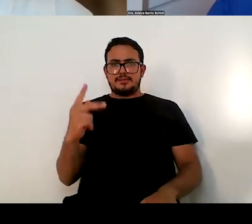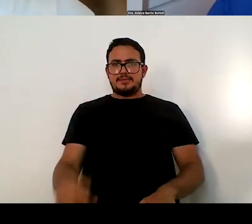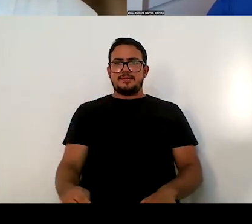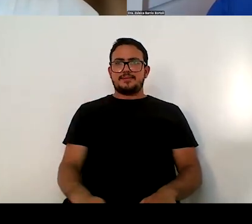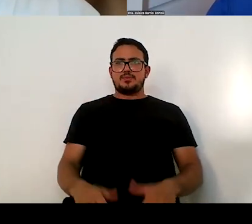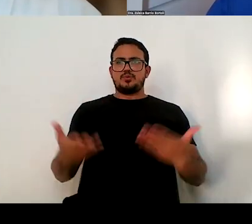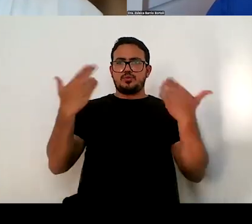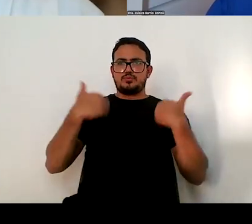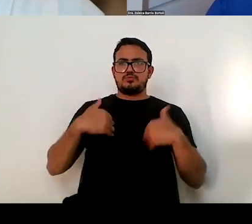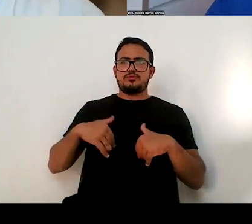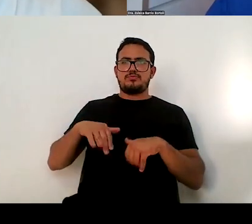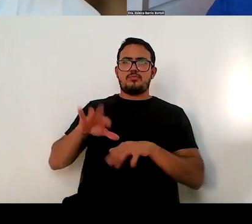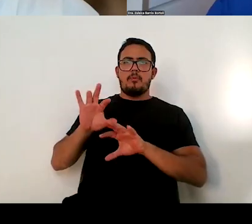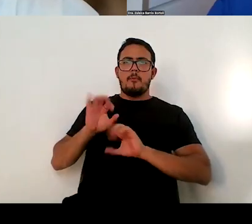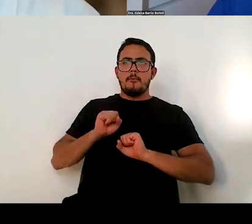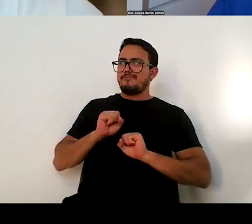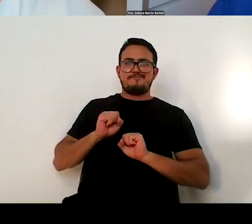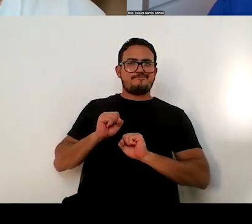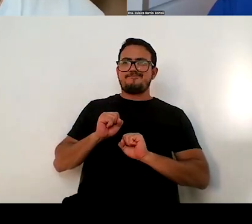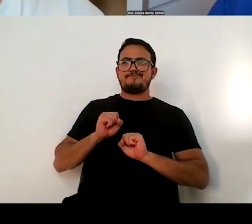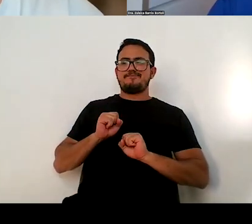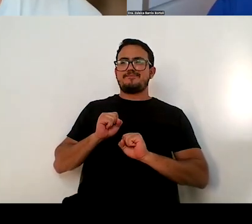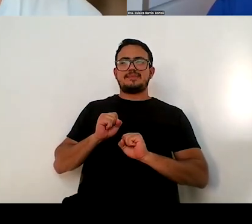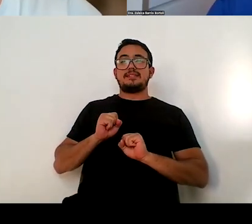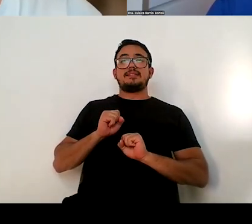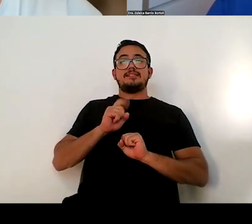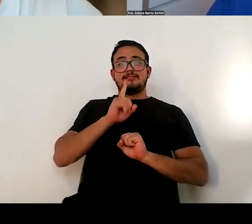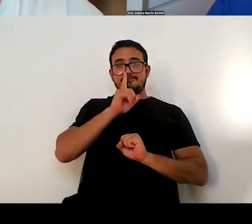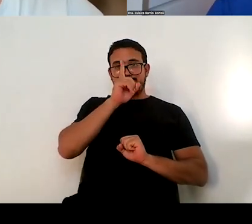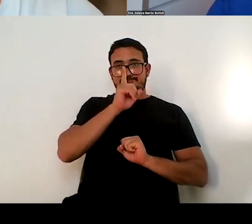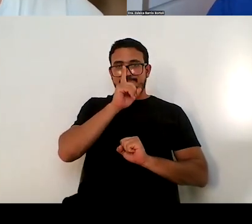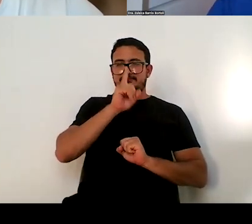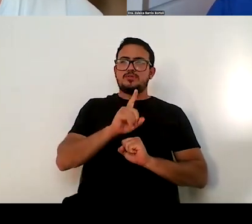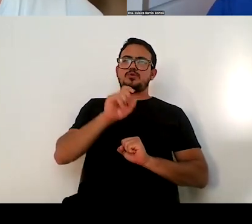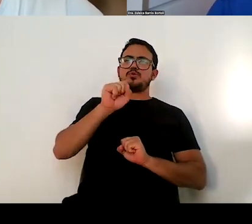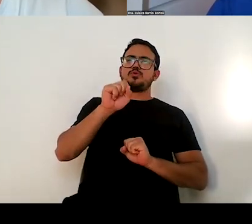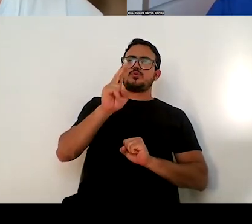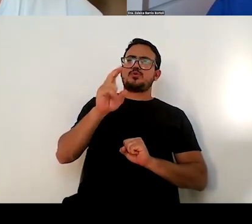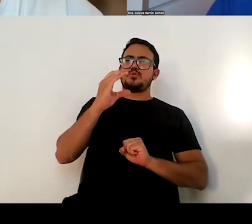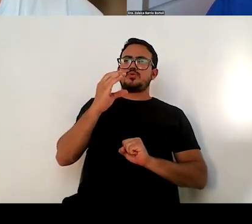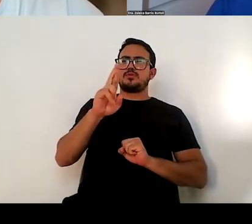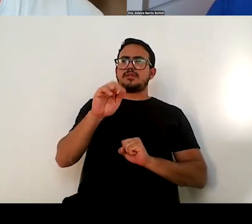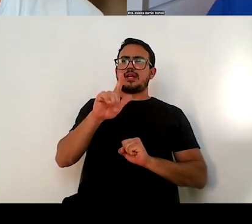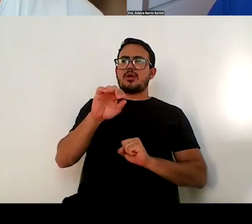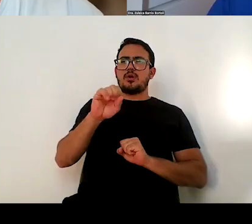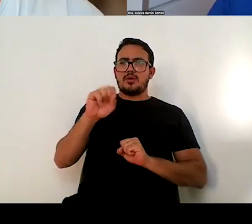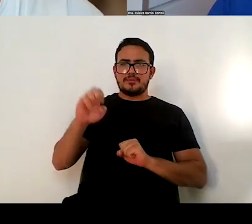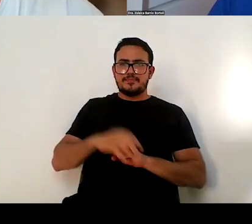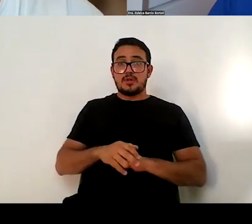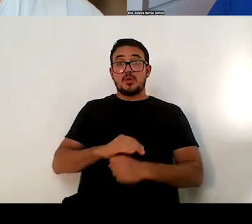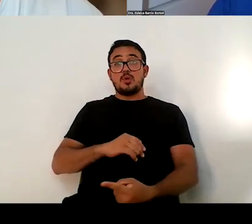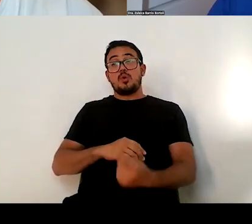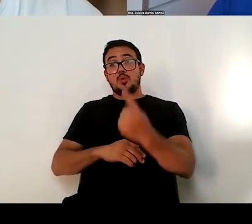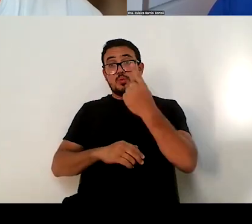ele realmente solta mais gases, tá? A sucralose também está relacionada à desbiose. O único adoçante que ainda não tem muita